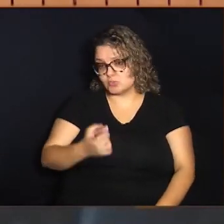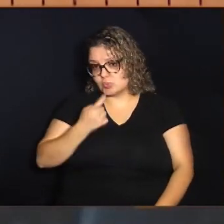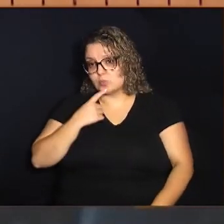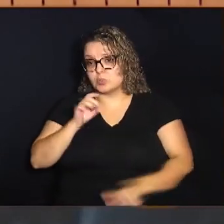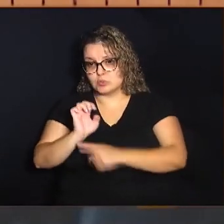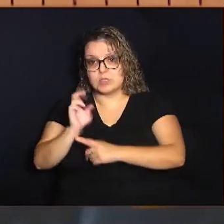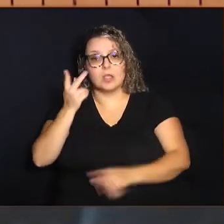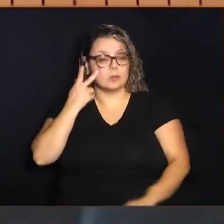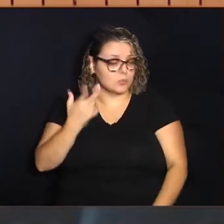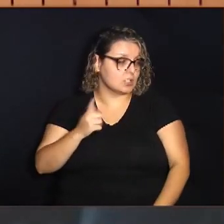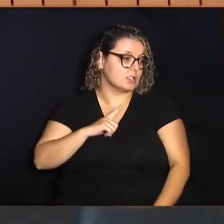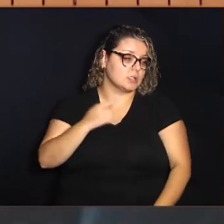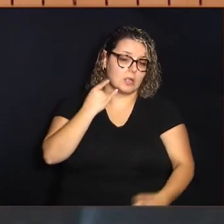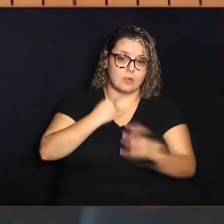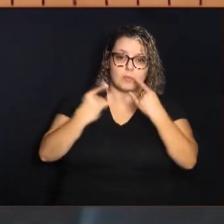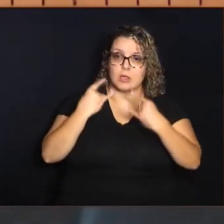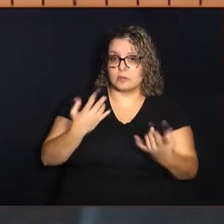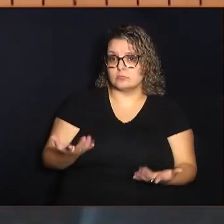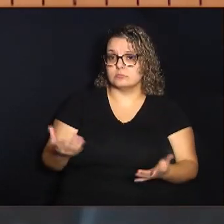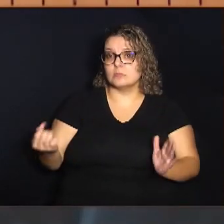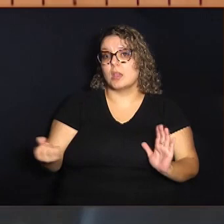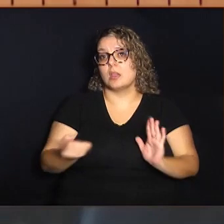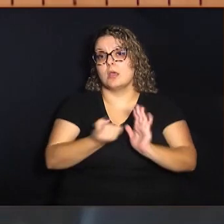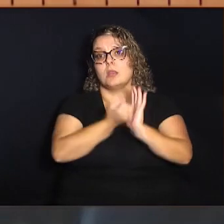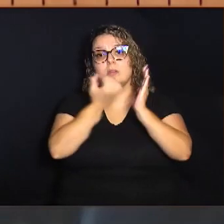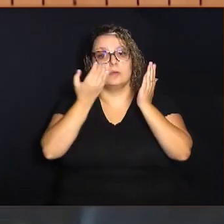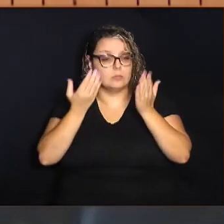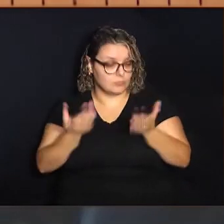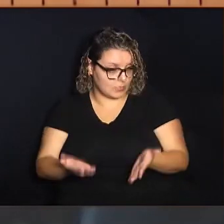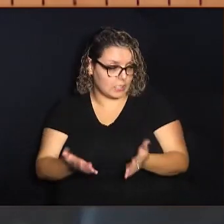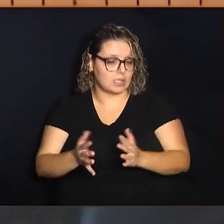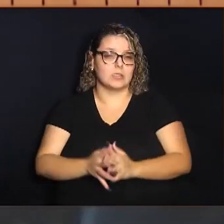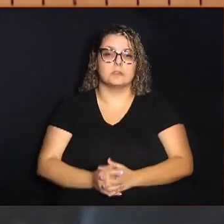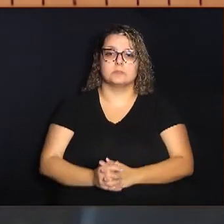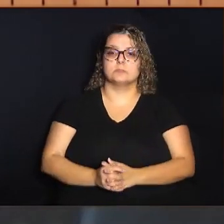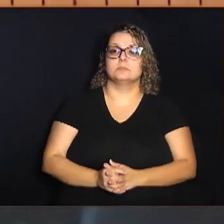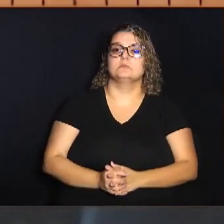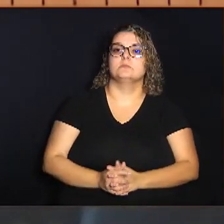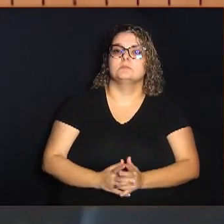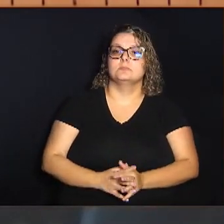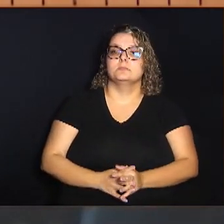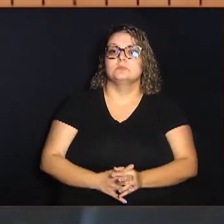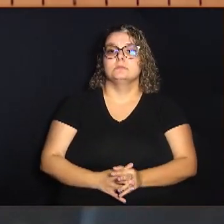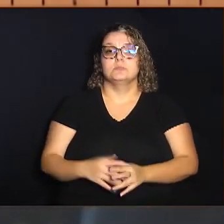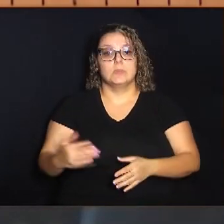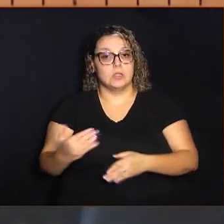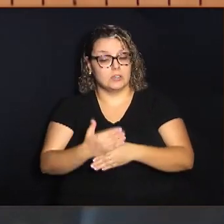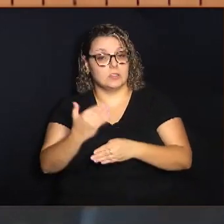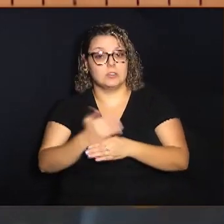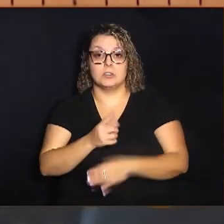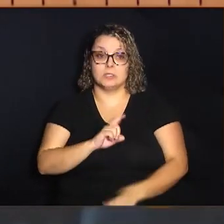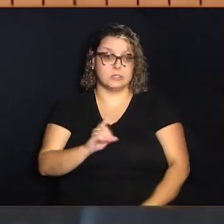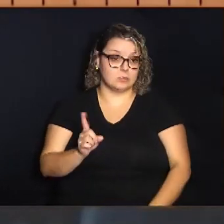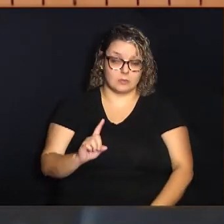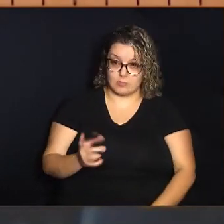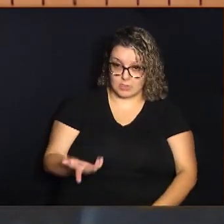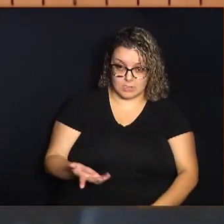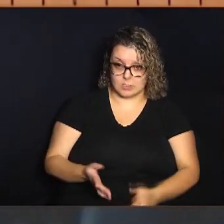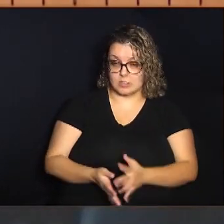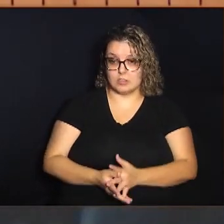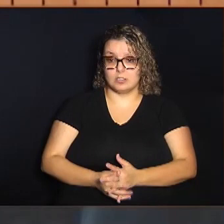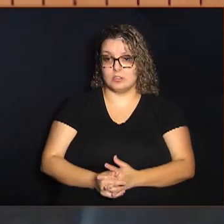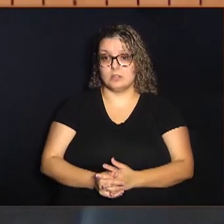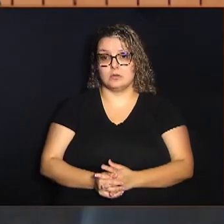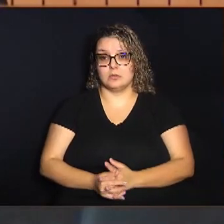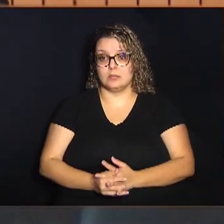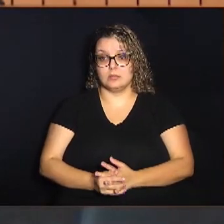Paulo que têm o interesse em deixar sua marca, não é, nesse empreendimento que não é